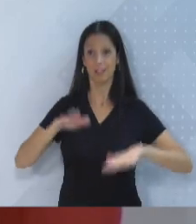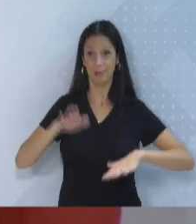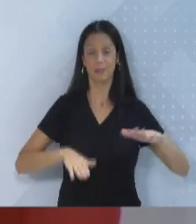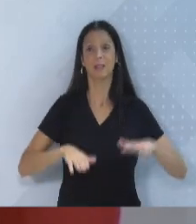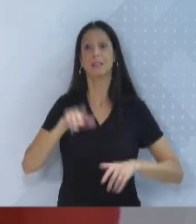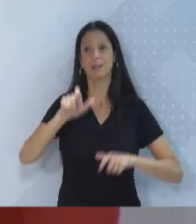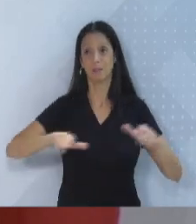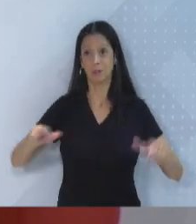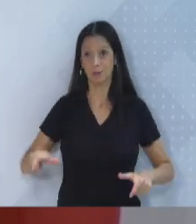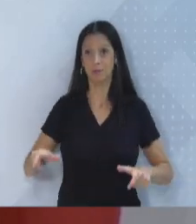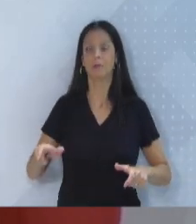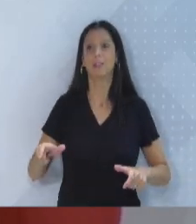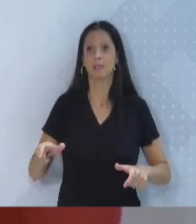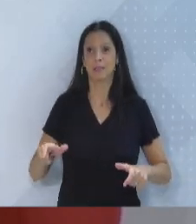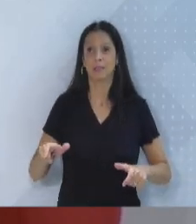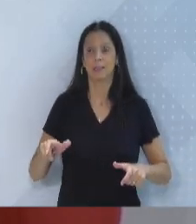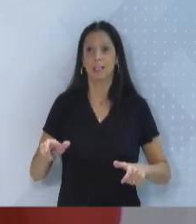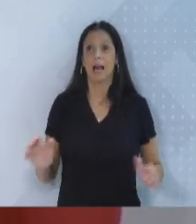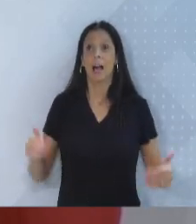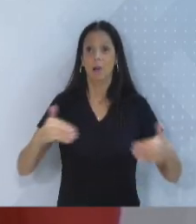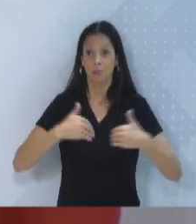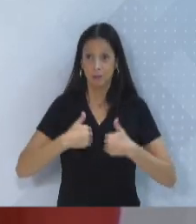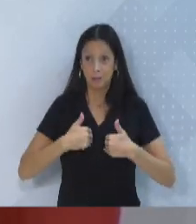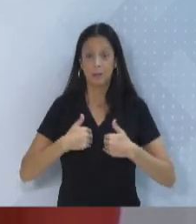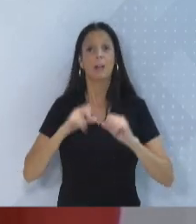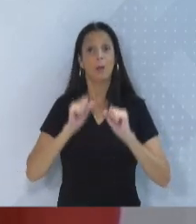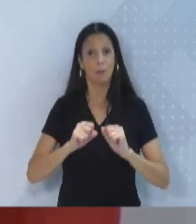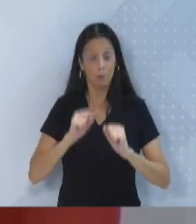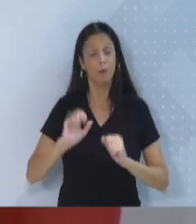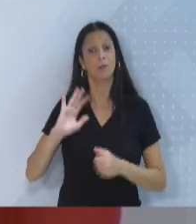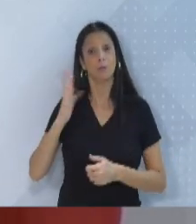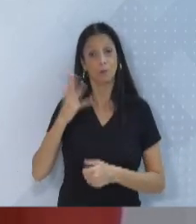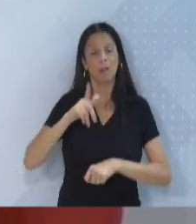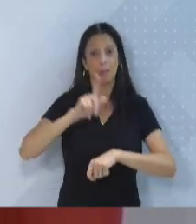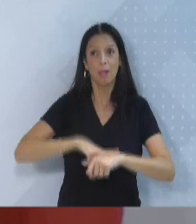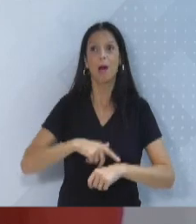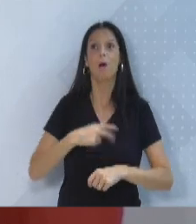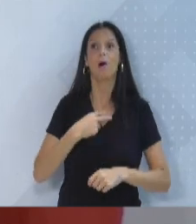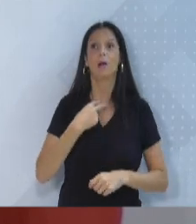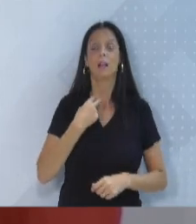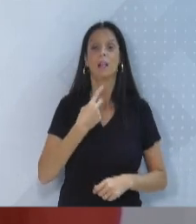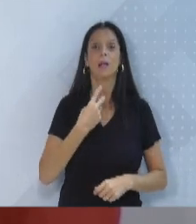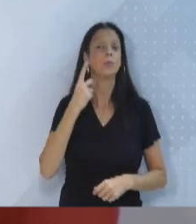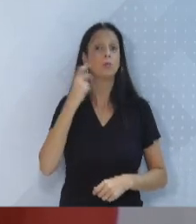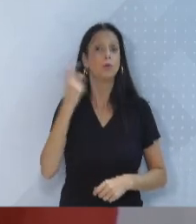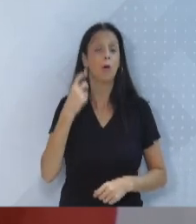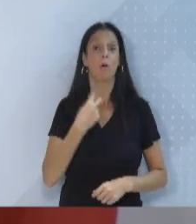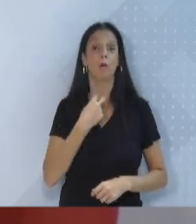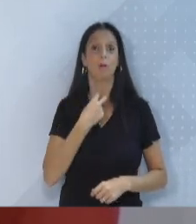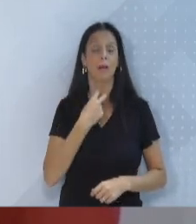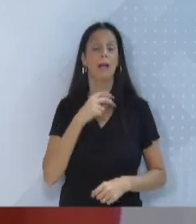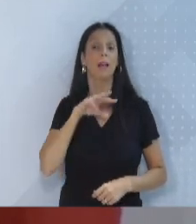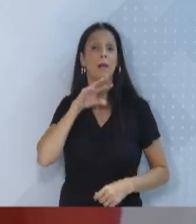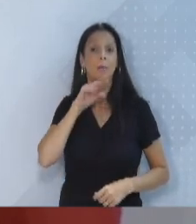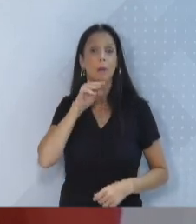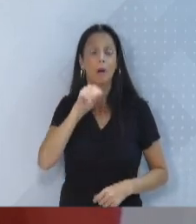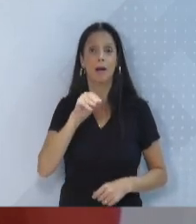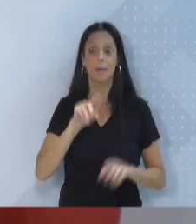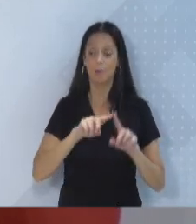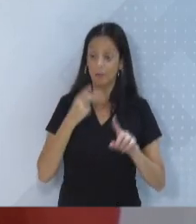as crianças autistas muitas vezes têm estereotipias vocais, né? Mas tentar sinalizar para eles,